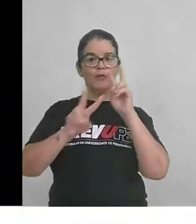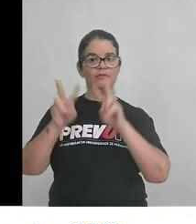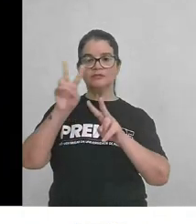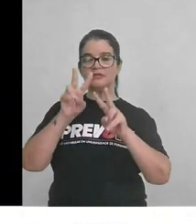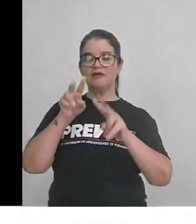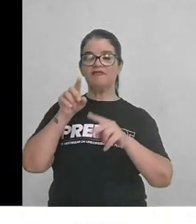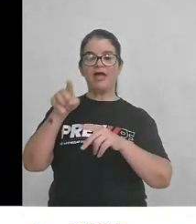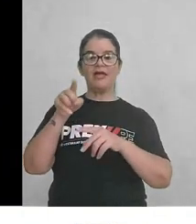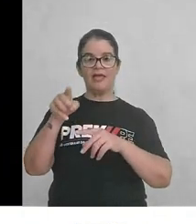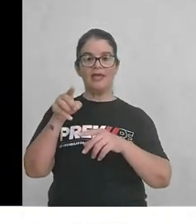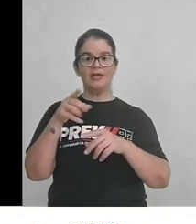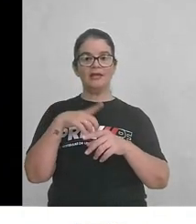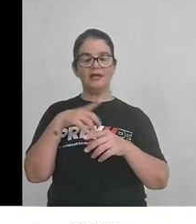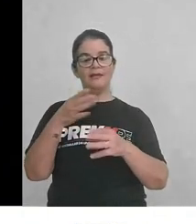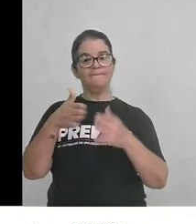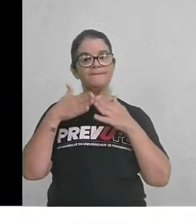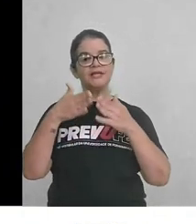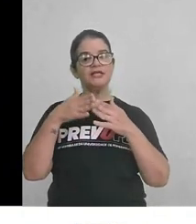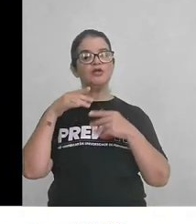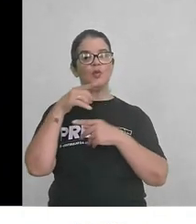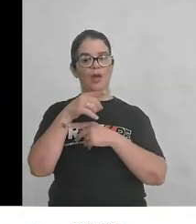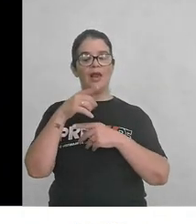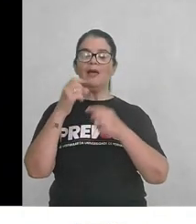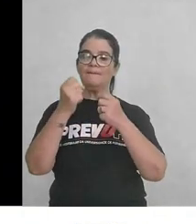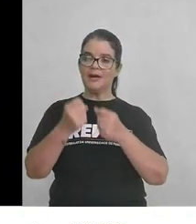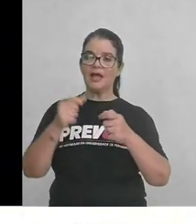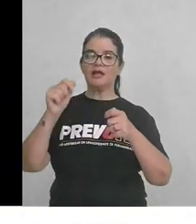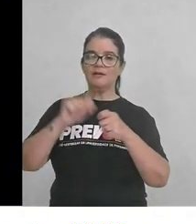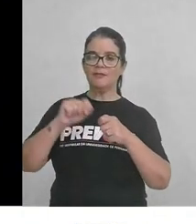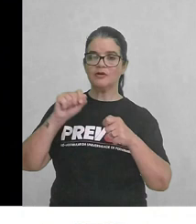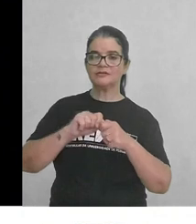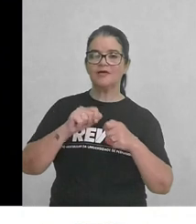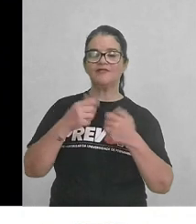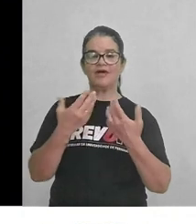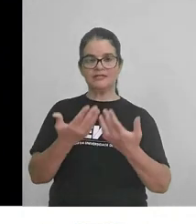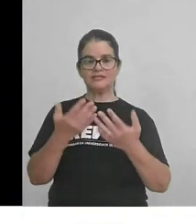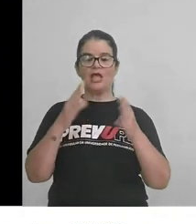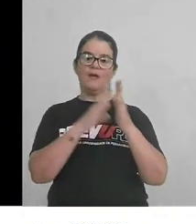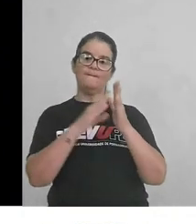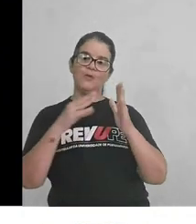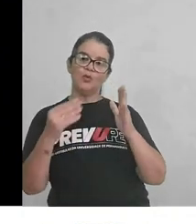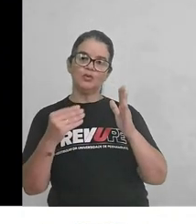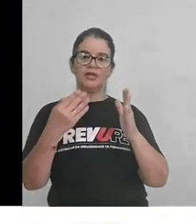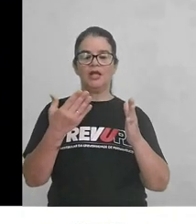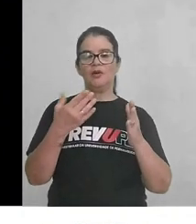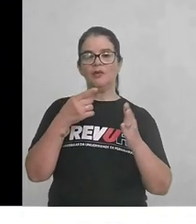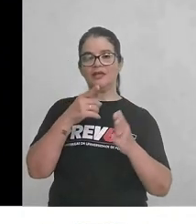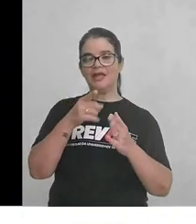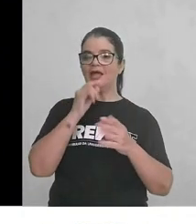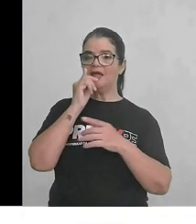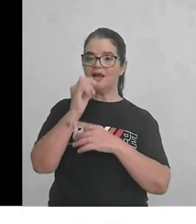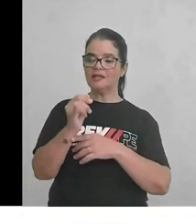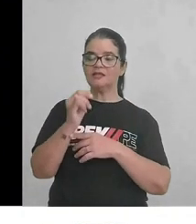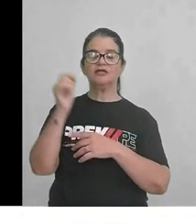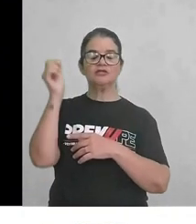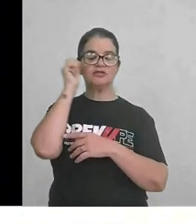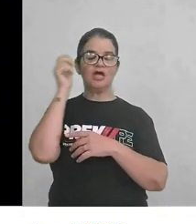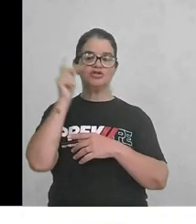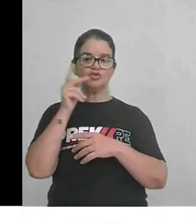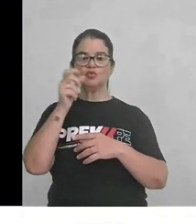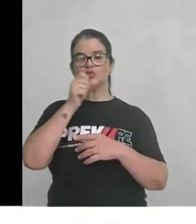o modelo e ela chama ele de astuto velho. Então, Mafalda, ela